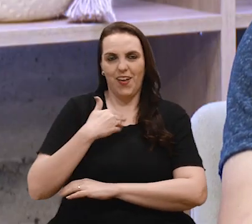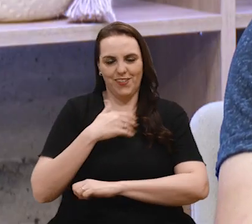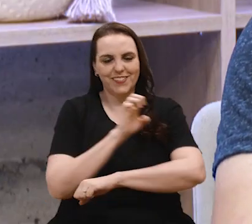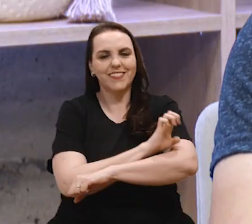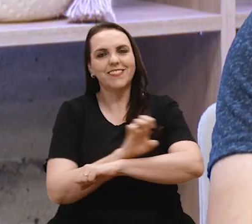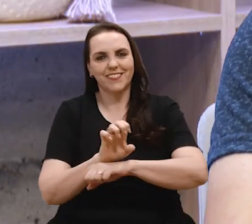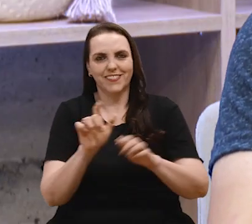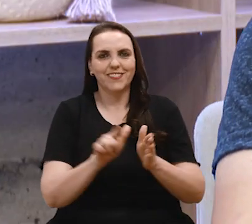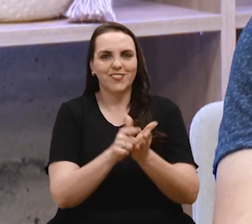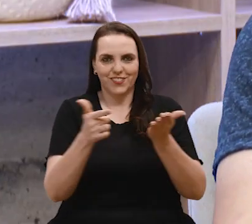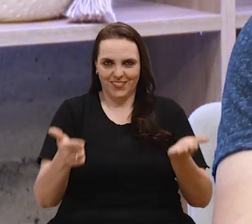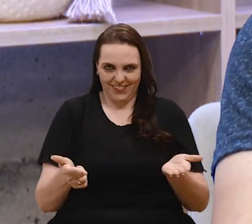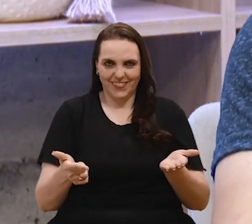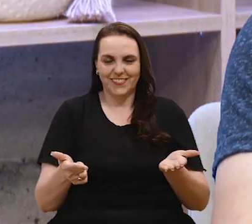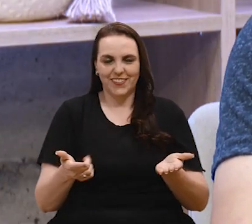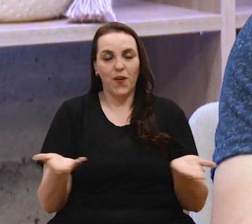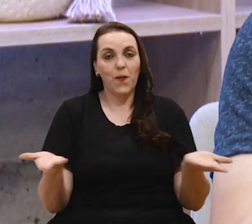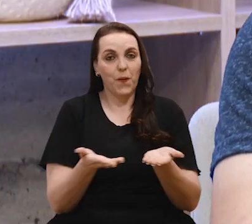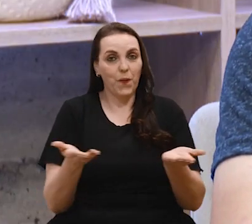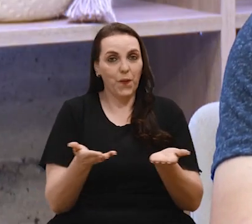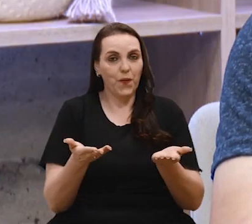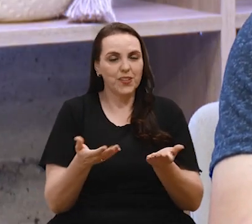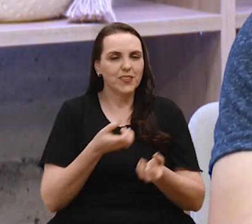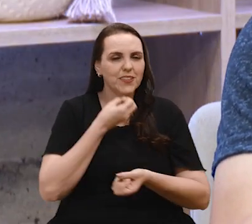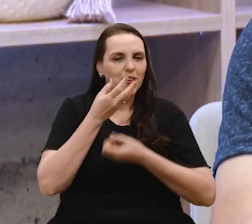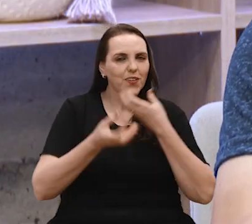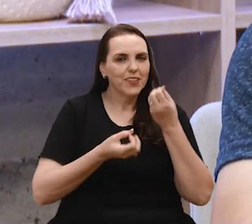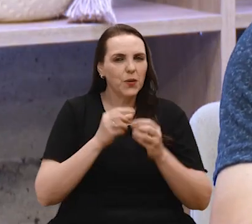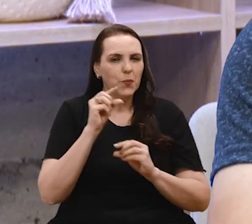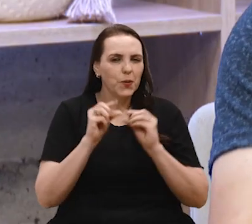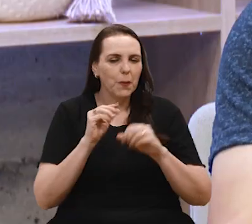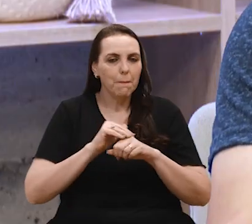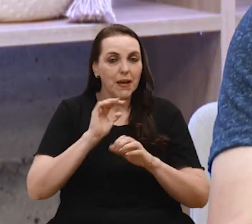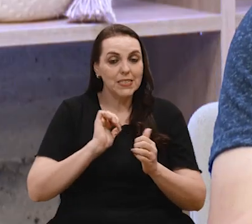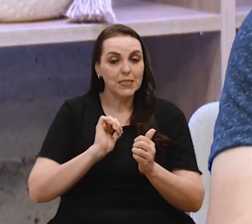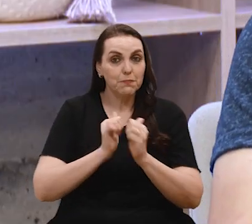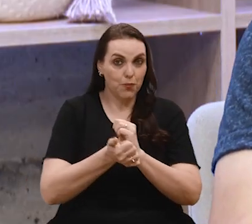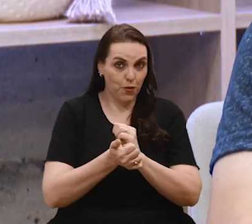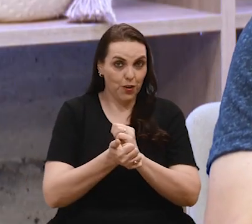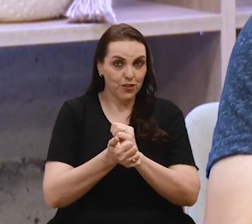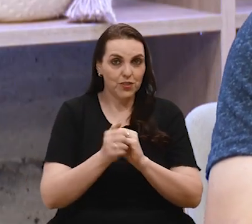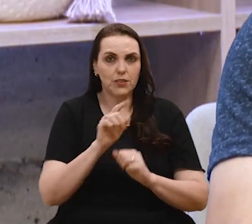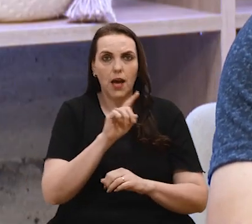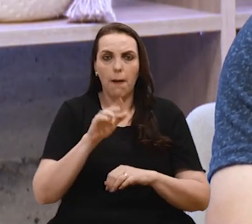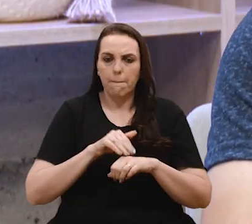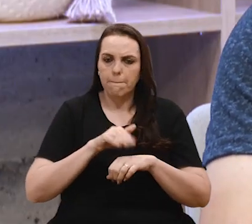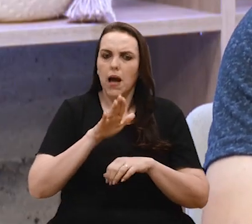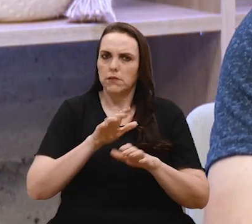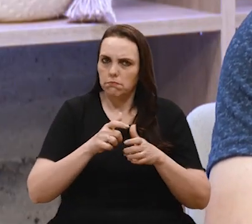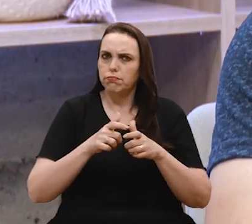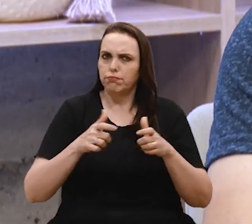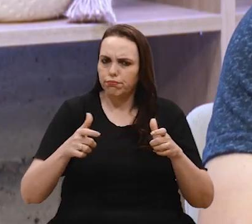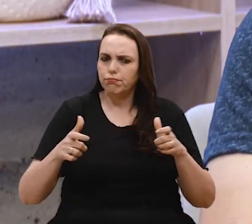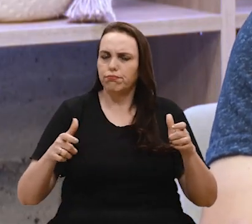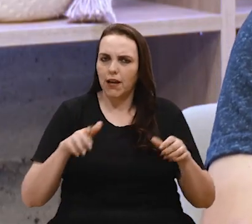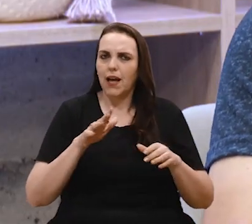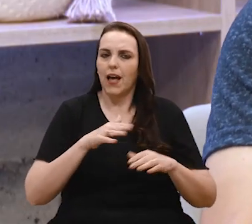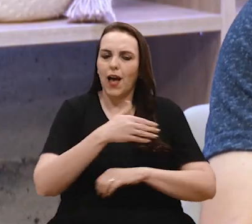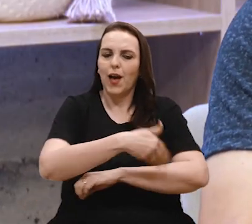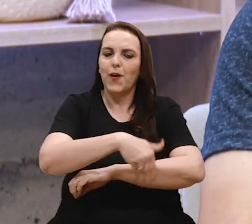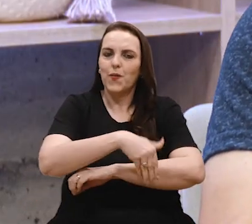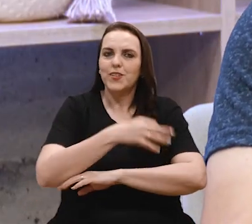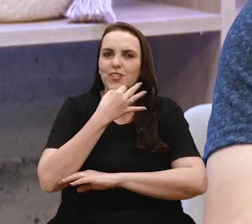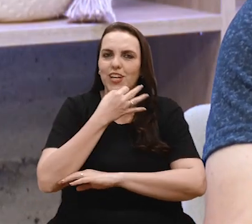e sou estagiário de jornalismo. E hoje a gente vai contar um pouquinho mais sobre esportes. Um que está cada vez ganhando mais espaço nas